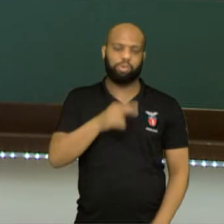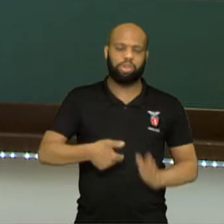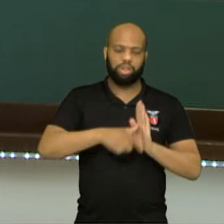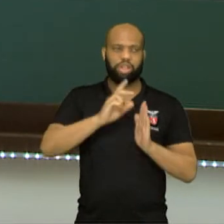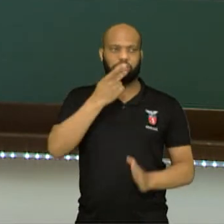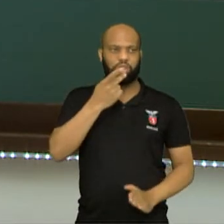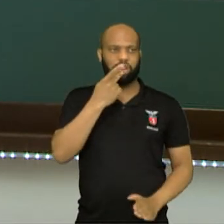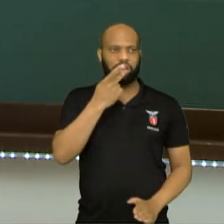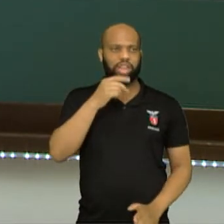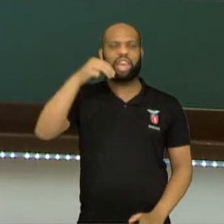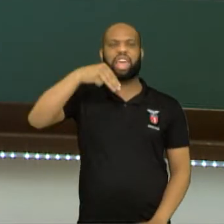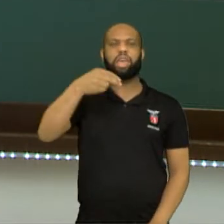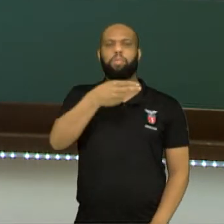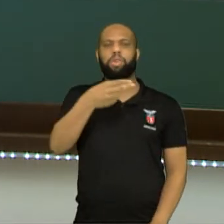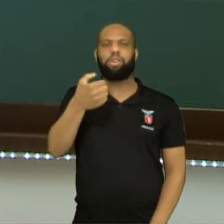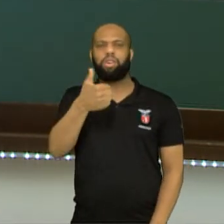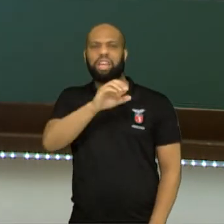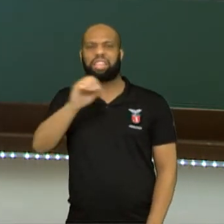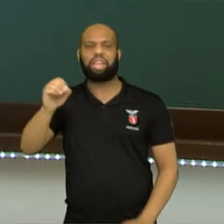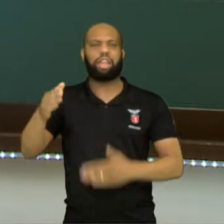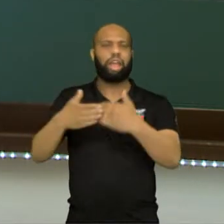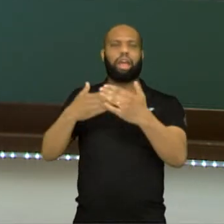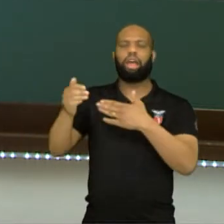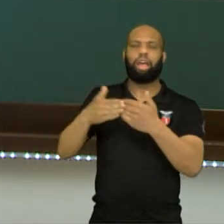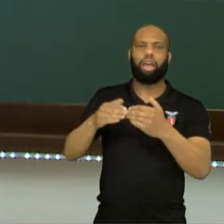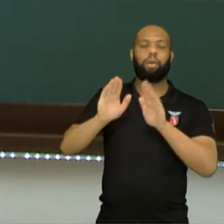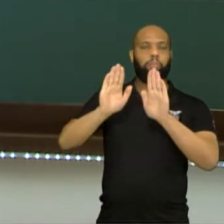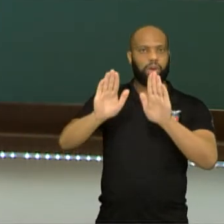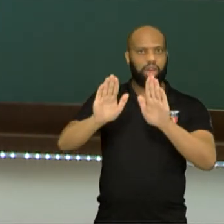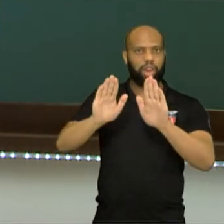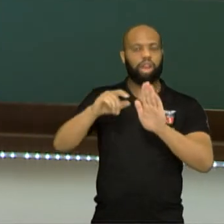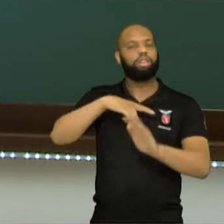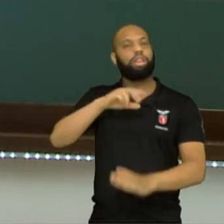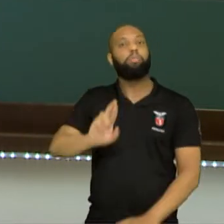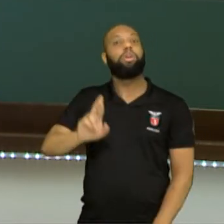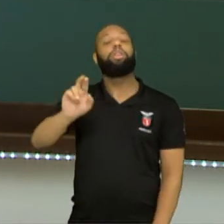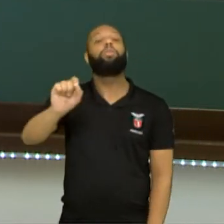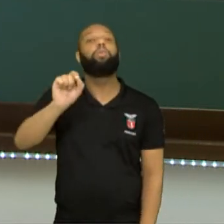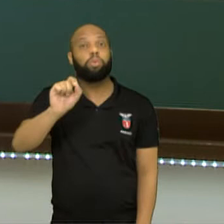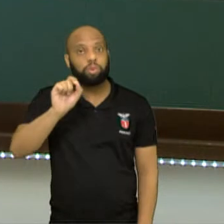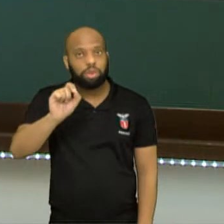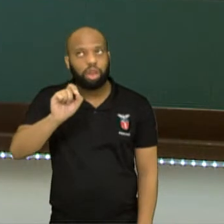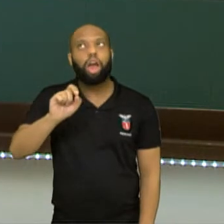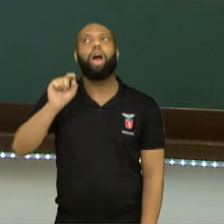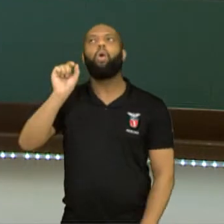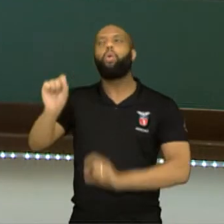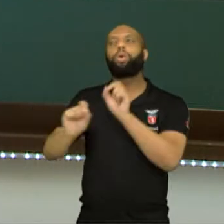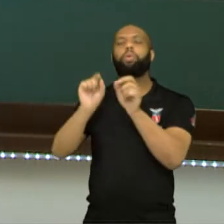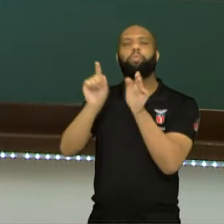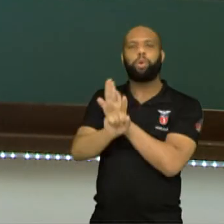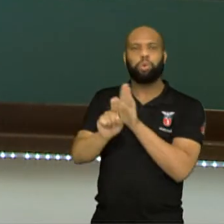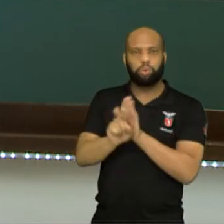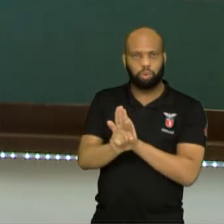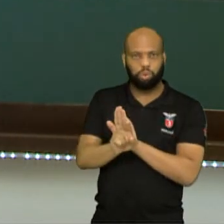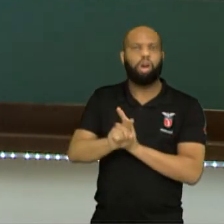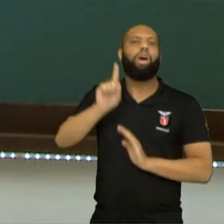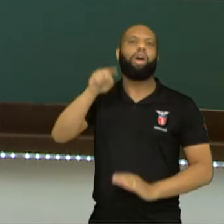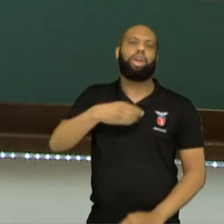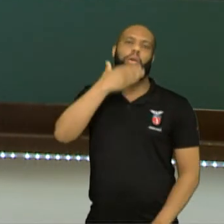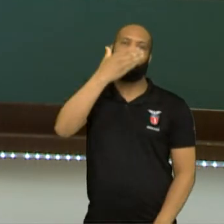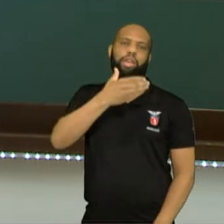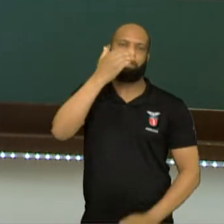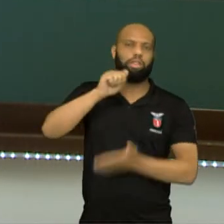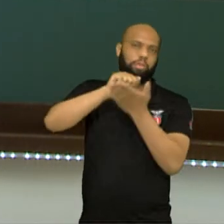passo. M igual a 100, 100 pode ser qualquer coisa. Não está representando nada, né? Apenas um número. No